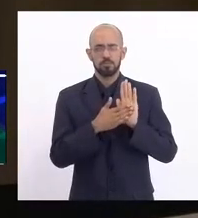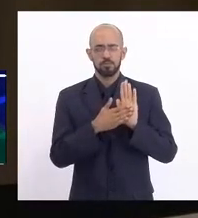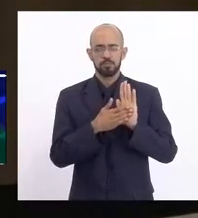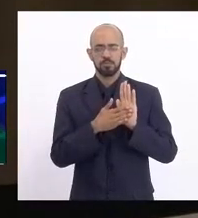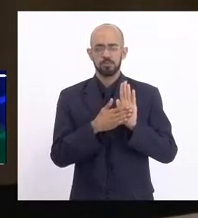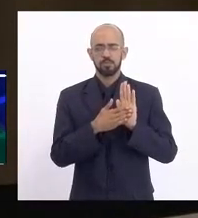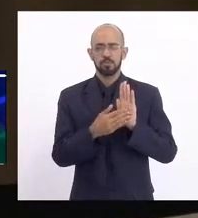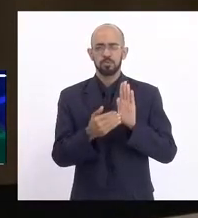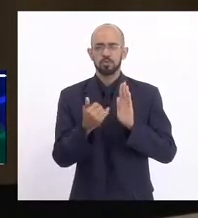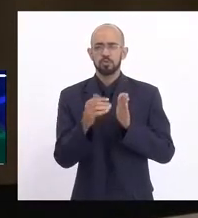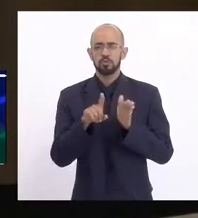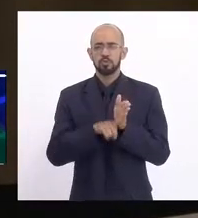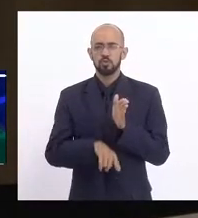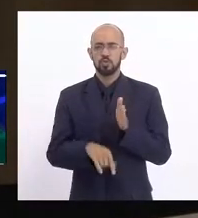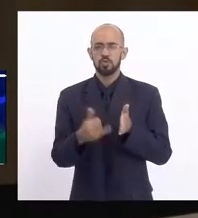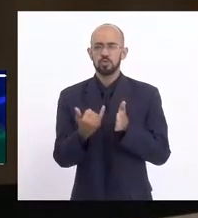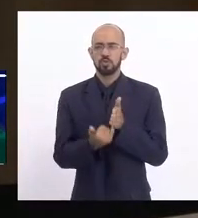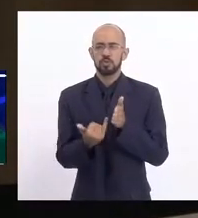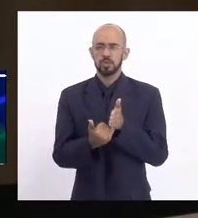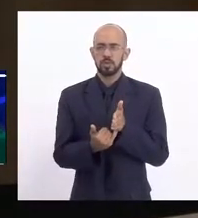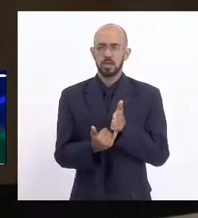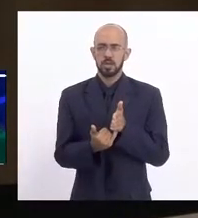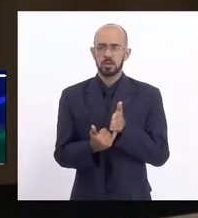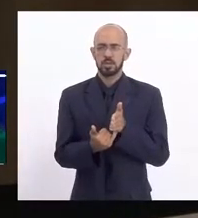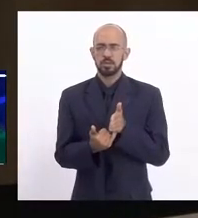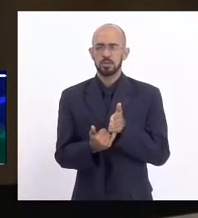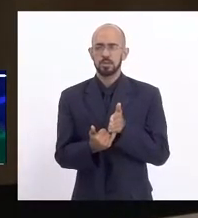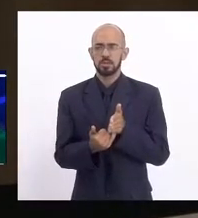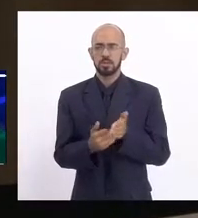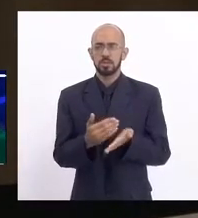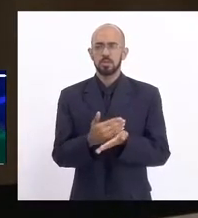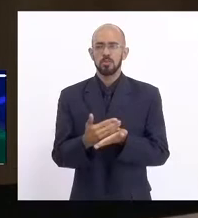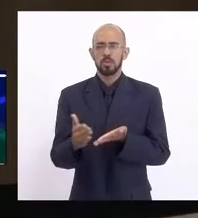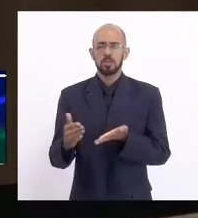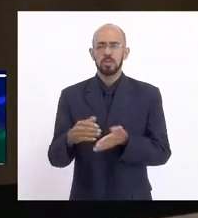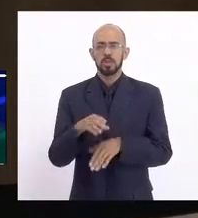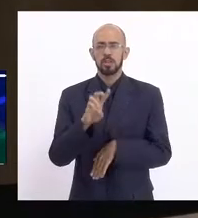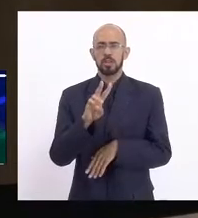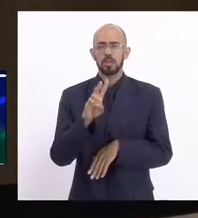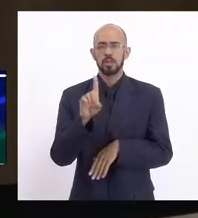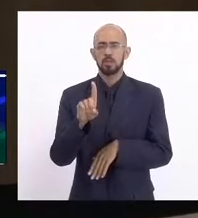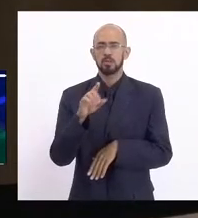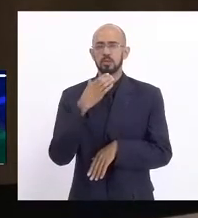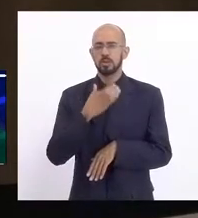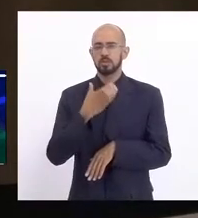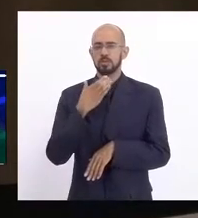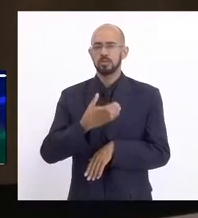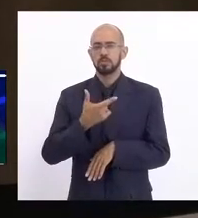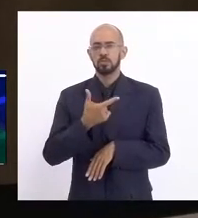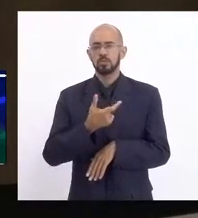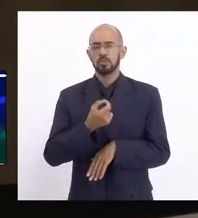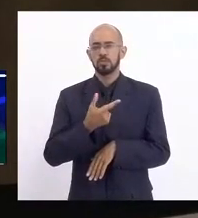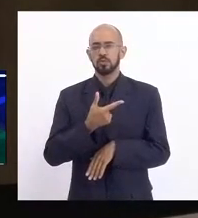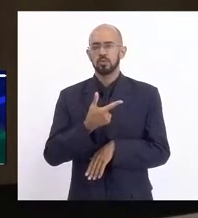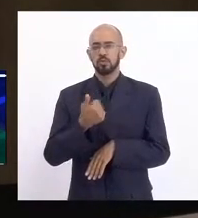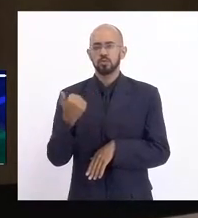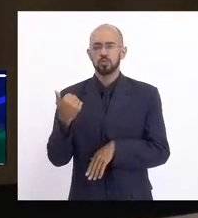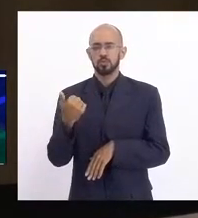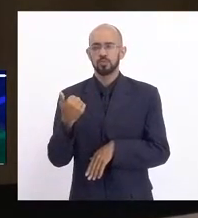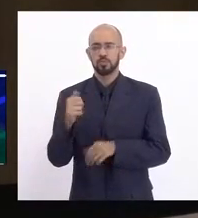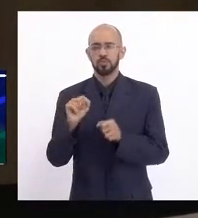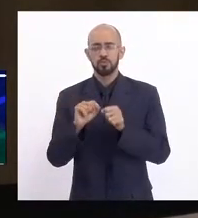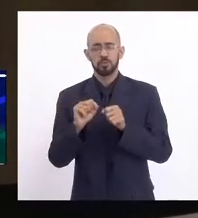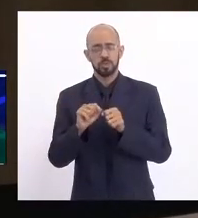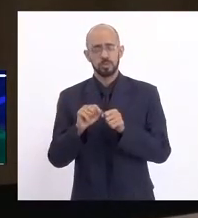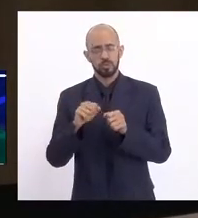benefícios fiscais se extinguiria em 31 de dezembro de 2021. Fizemos